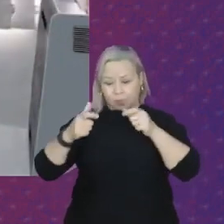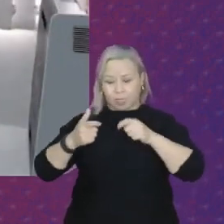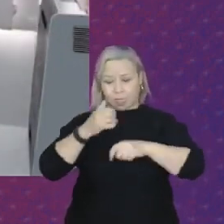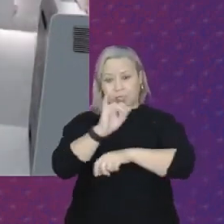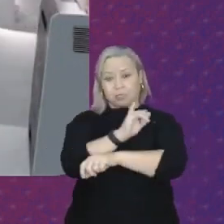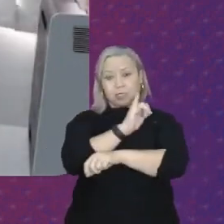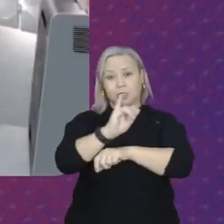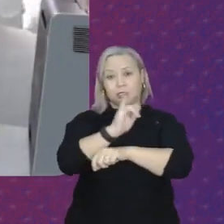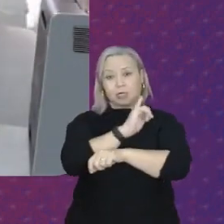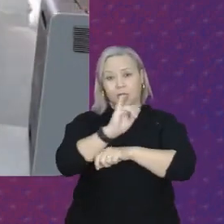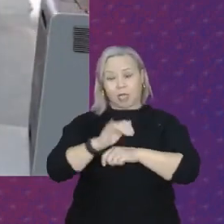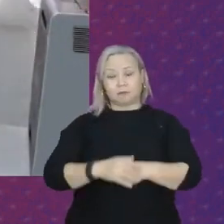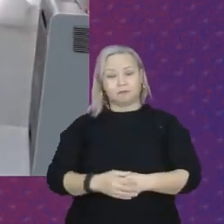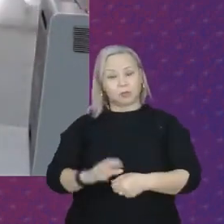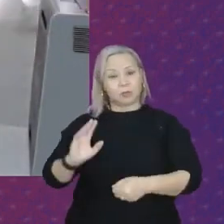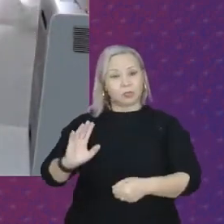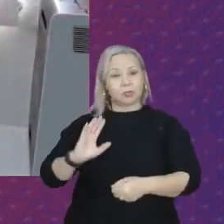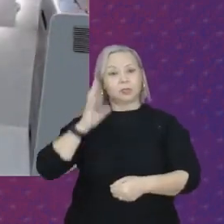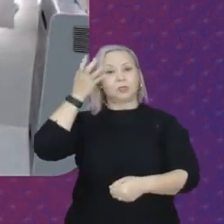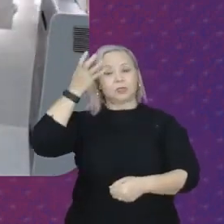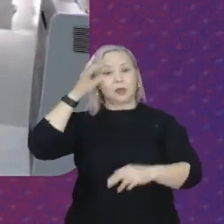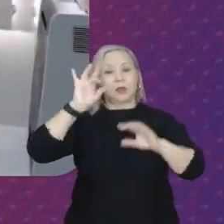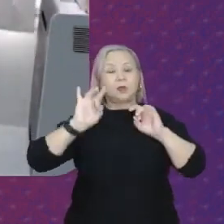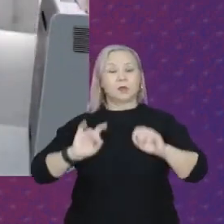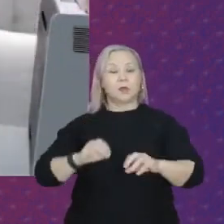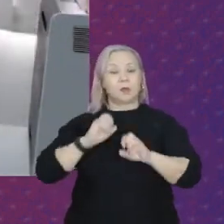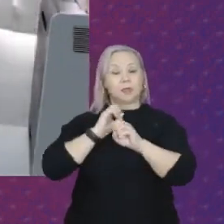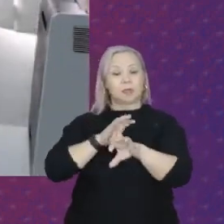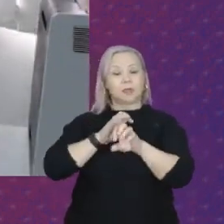estratégicos de tomada de decisão, especialmente na